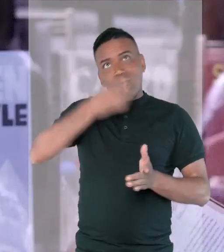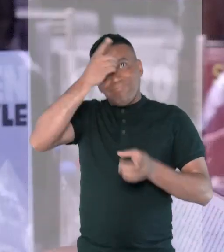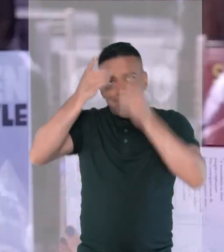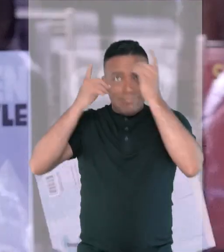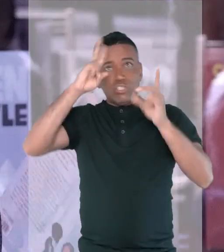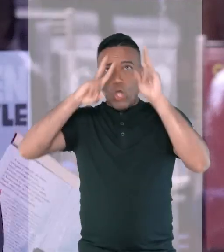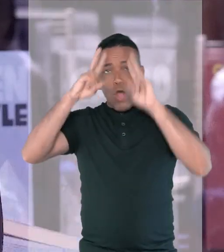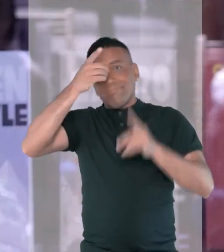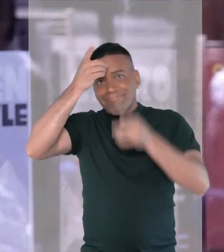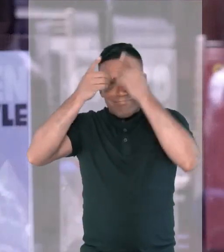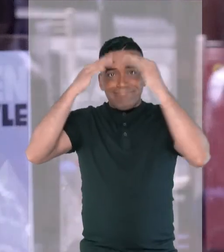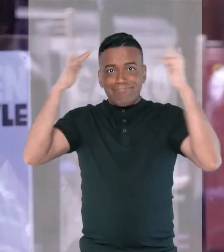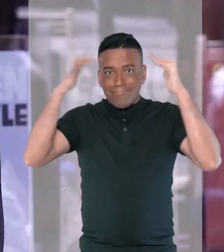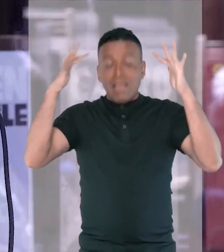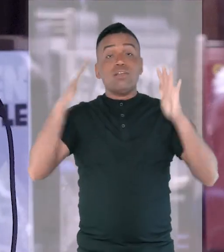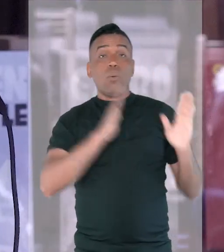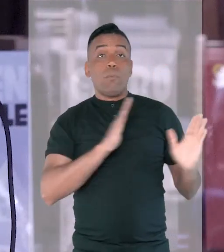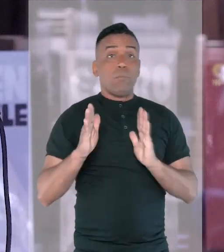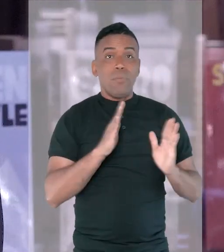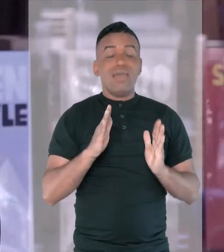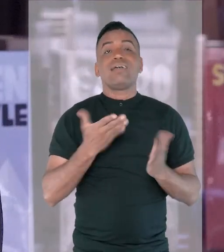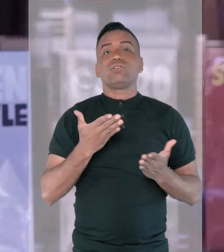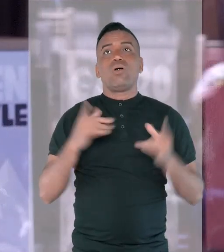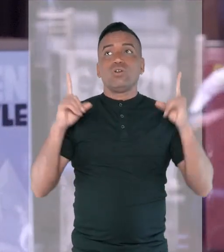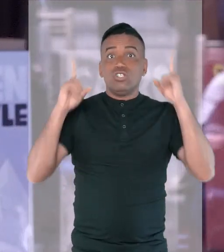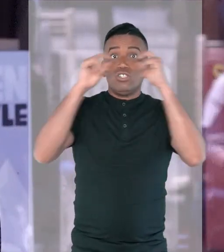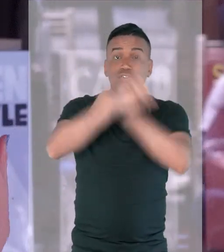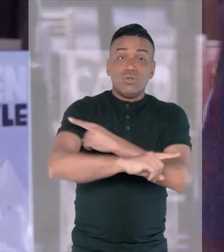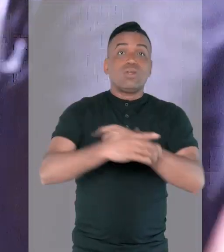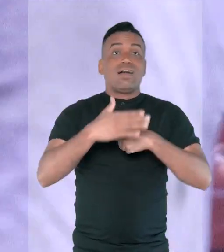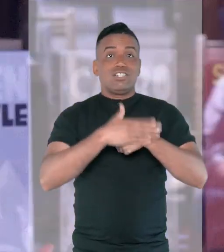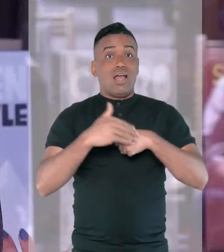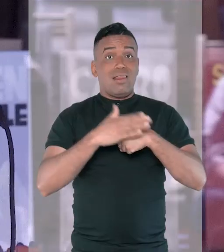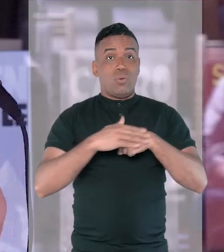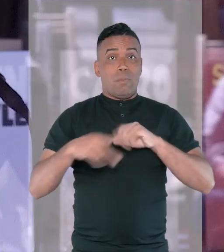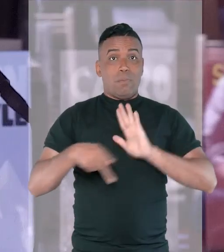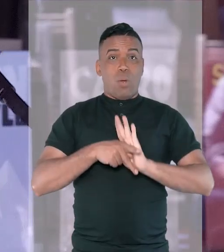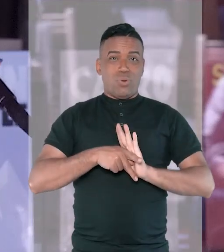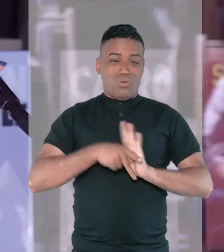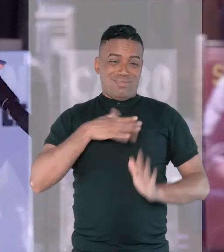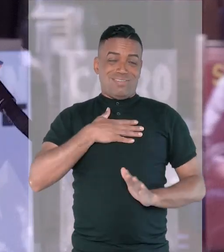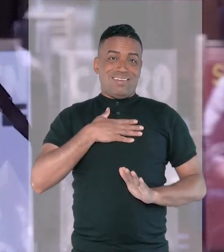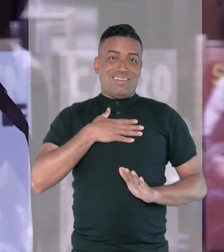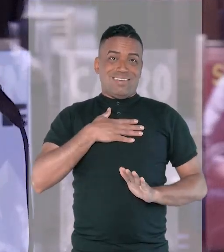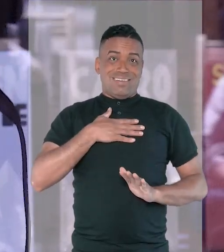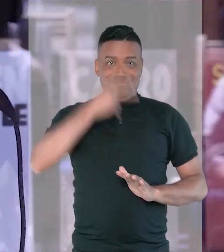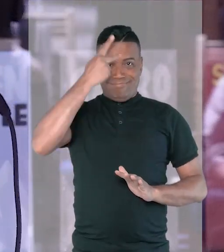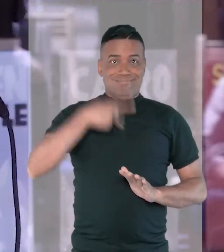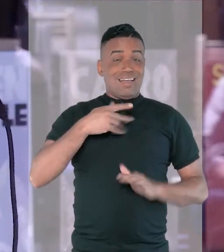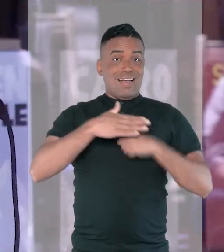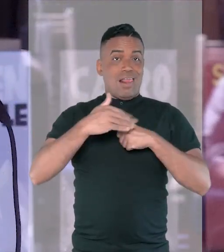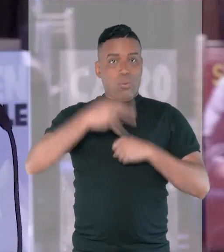ser uma ficção autobiográfica. Eu estava num momento onde eu tinha muita dificuldade de ter carinho por mim mesma.